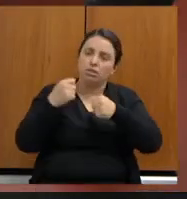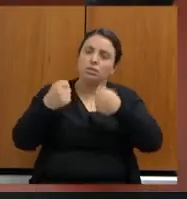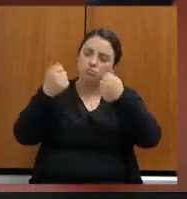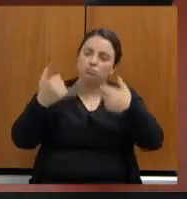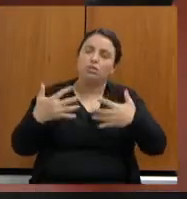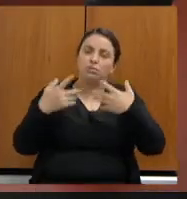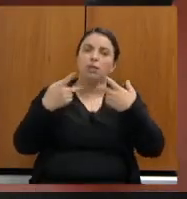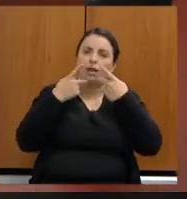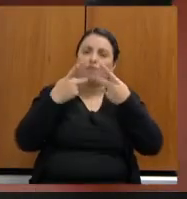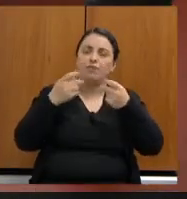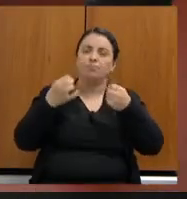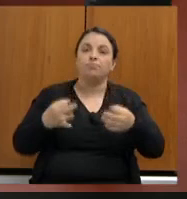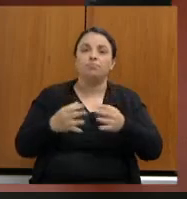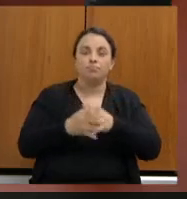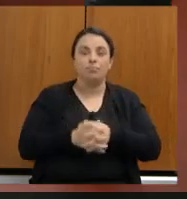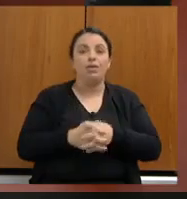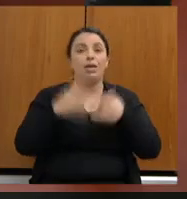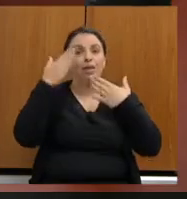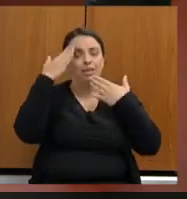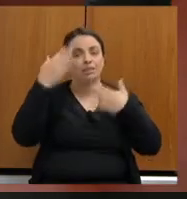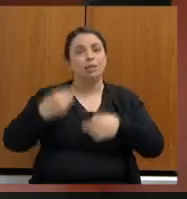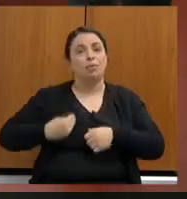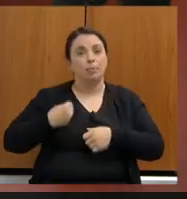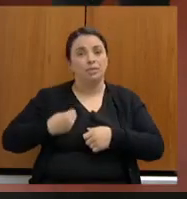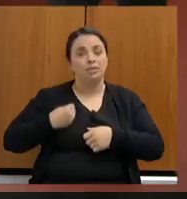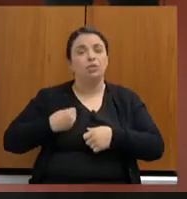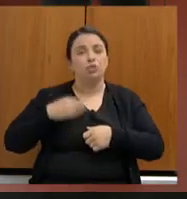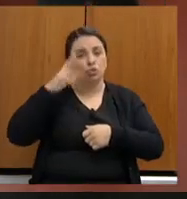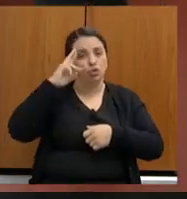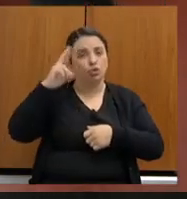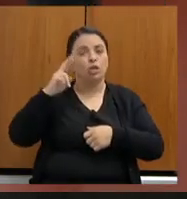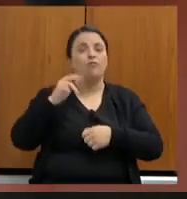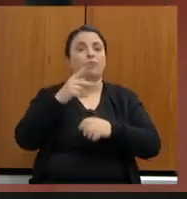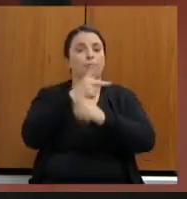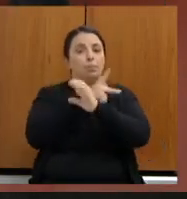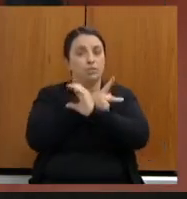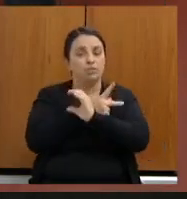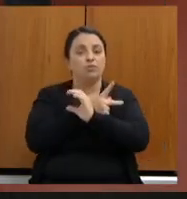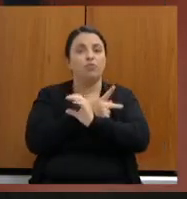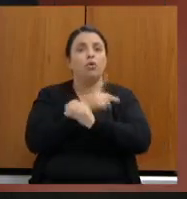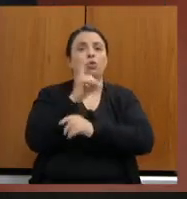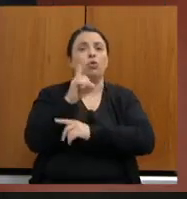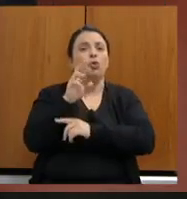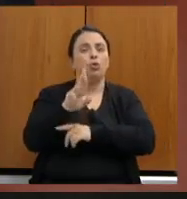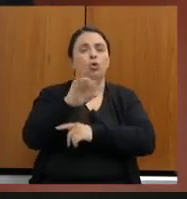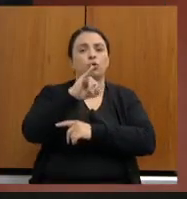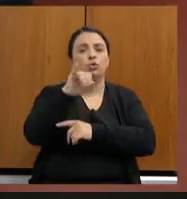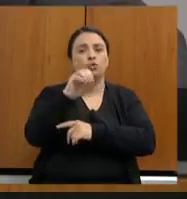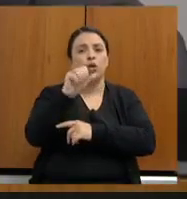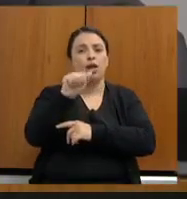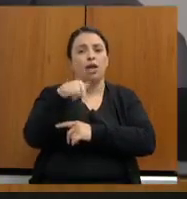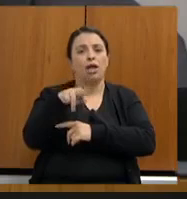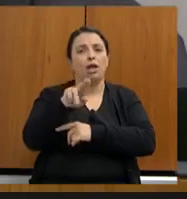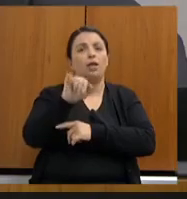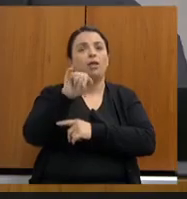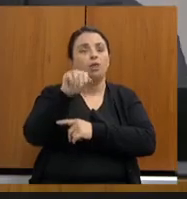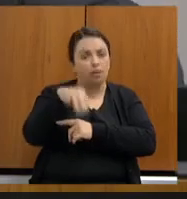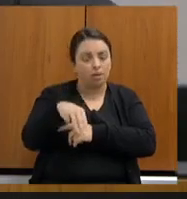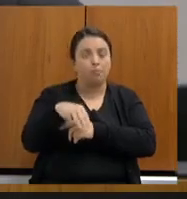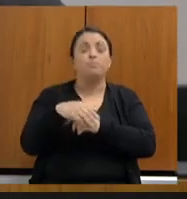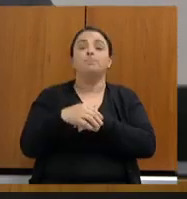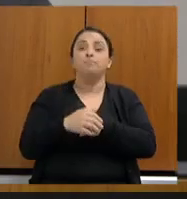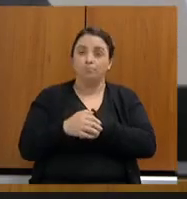agradecemos a presença do chefe da Polícia Civil de Minas Gerais o Doutor Joaquim Francisco Neto e Silva